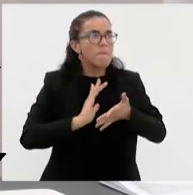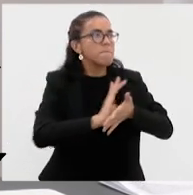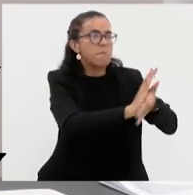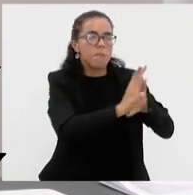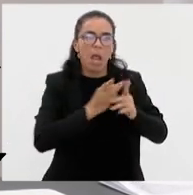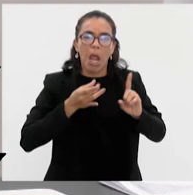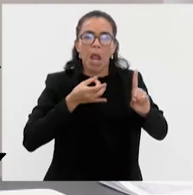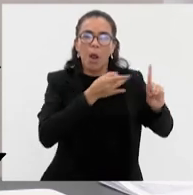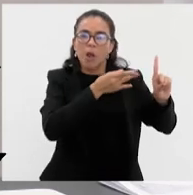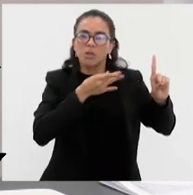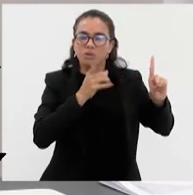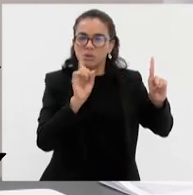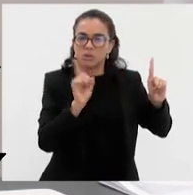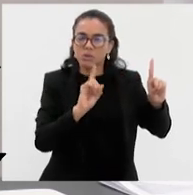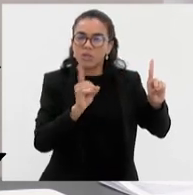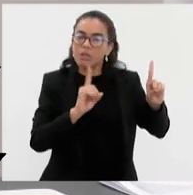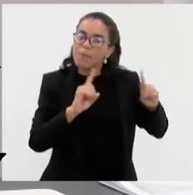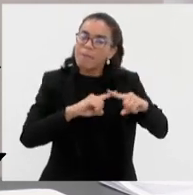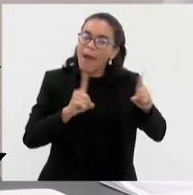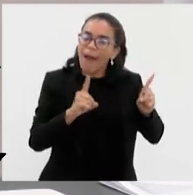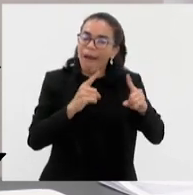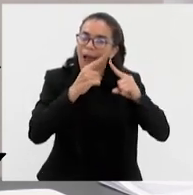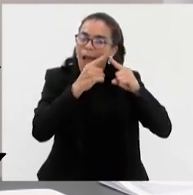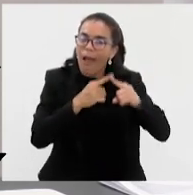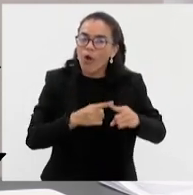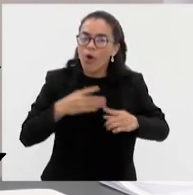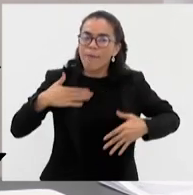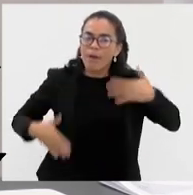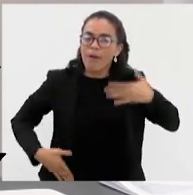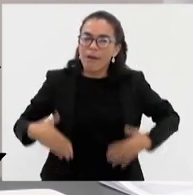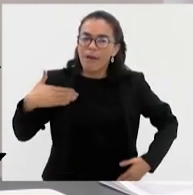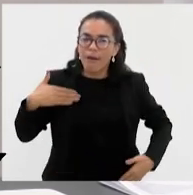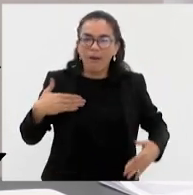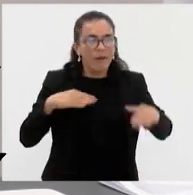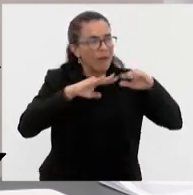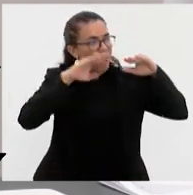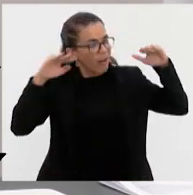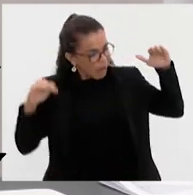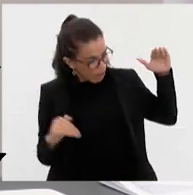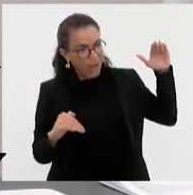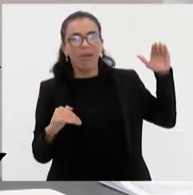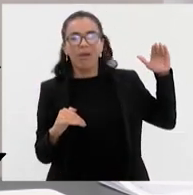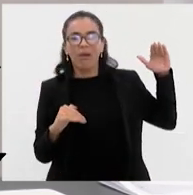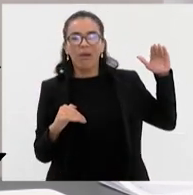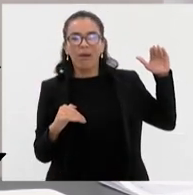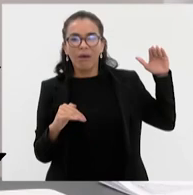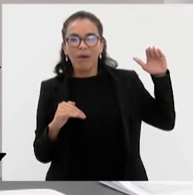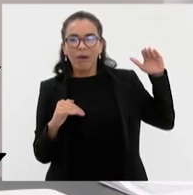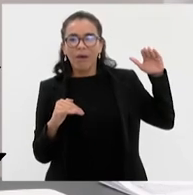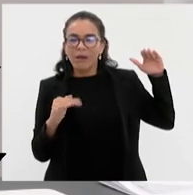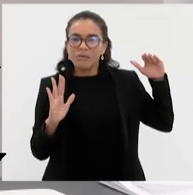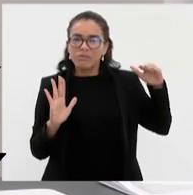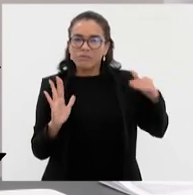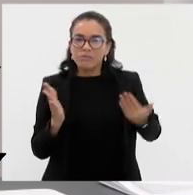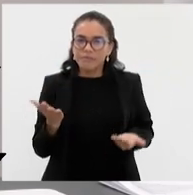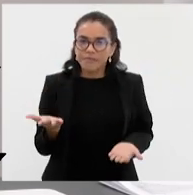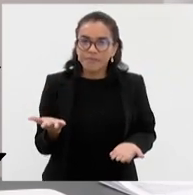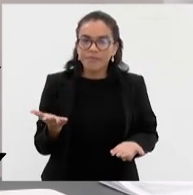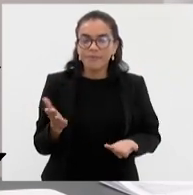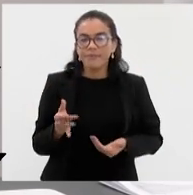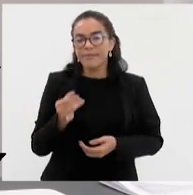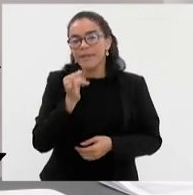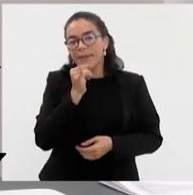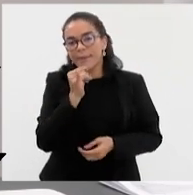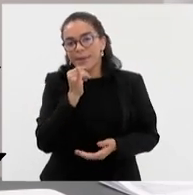a isso, agora, que tornam a competição física absolutamente desigual. Então, os casos